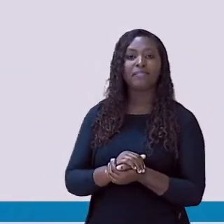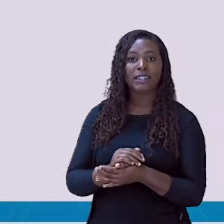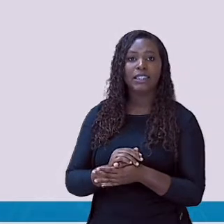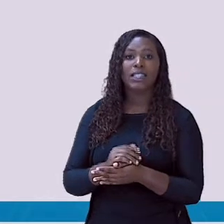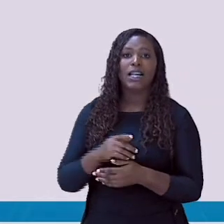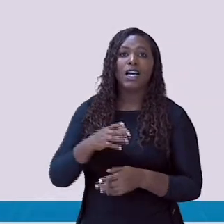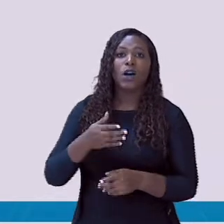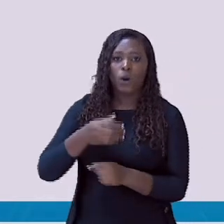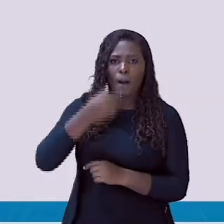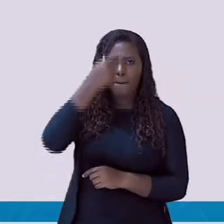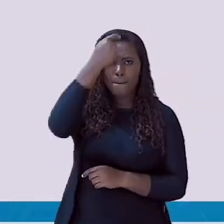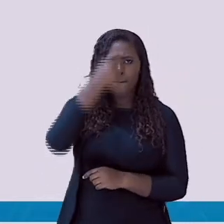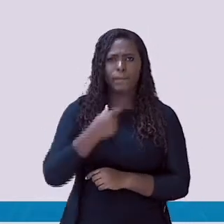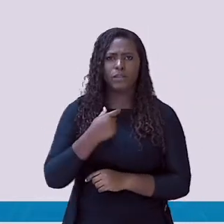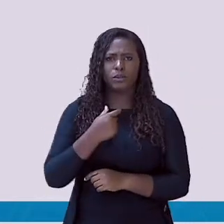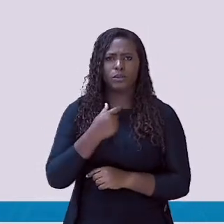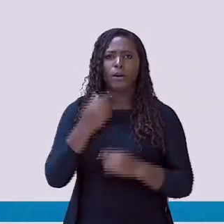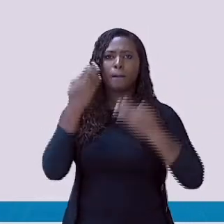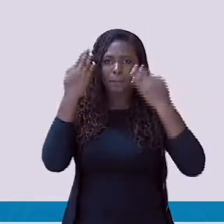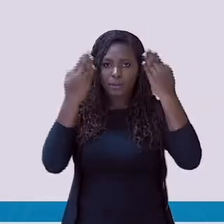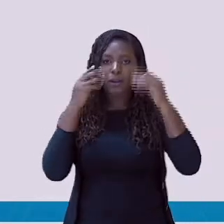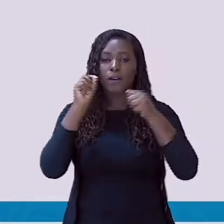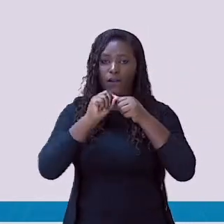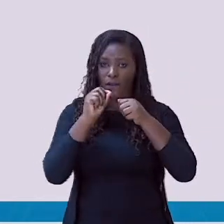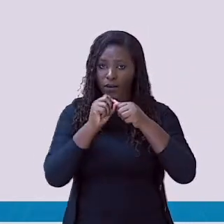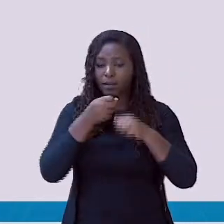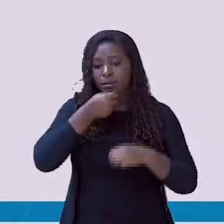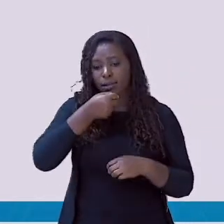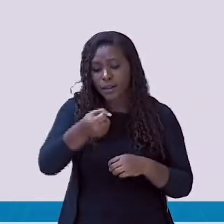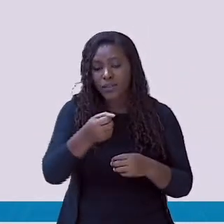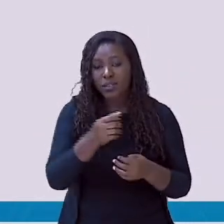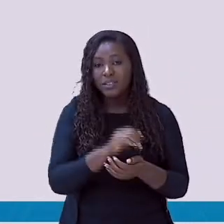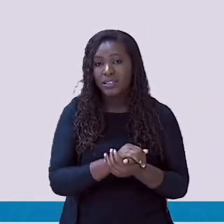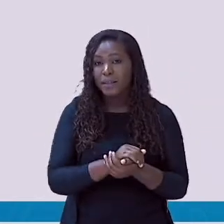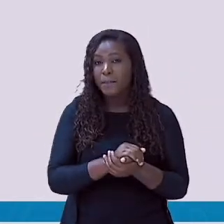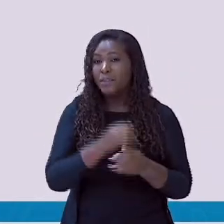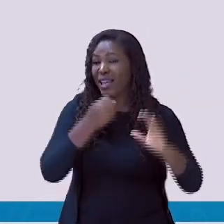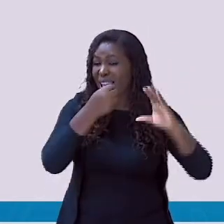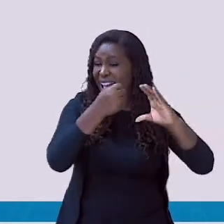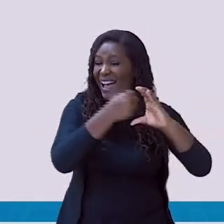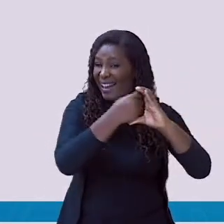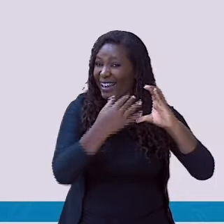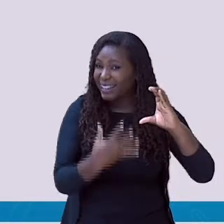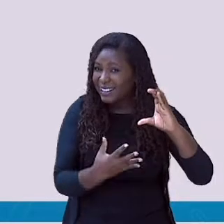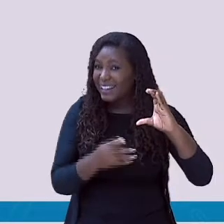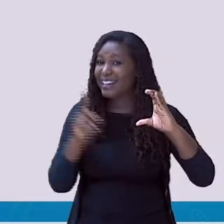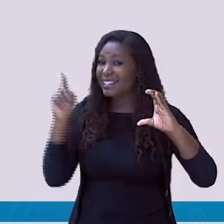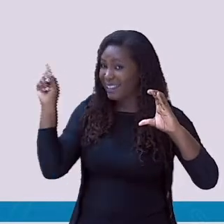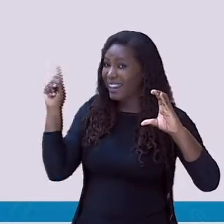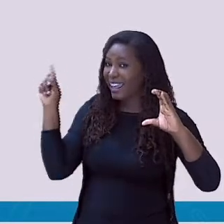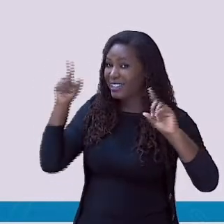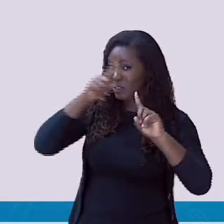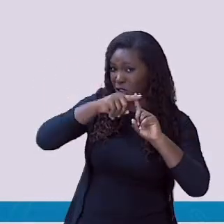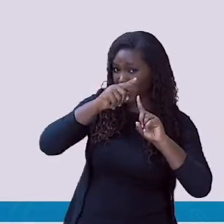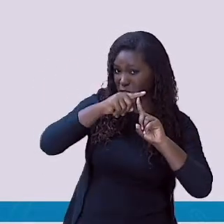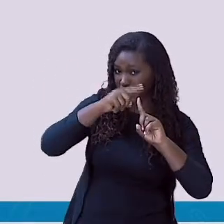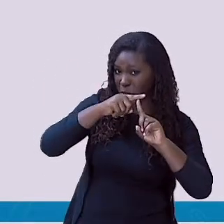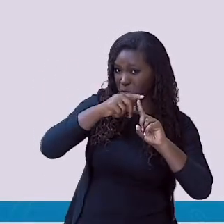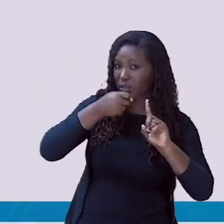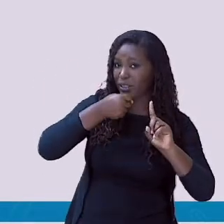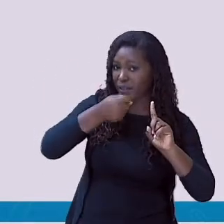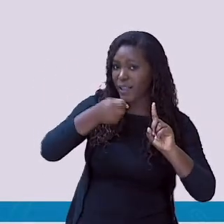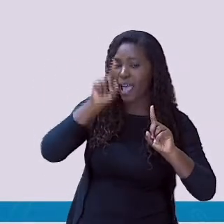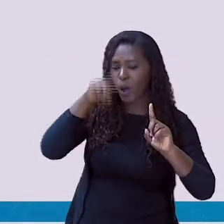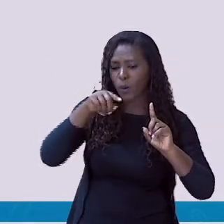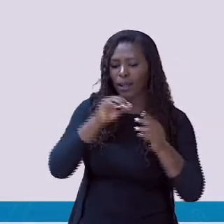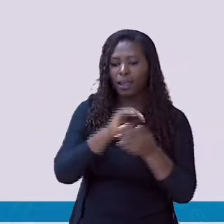entrevistas psicológicas, elas têm caráter investigativo. Ah, como assim? Eu vou dar um exemplo. Eu